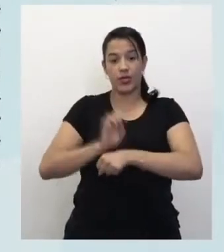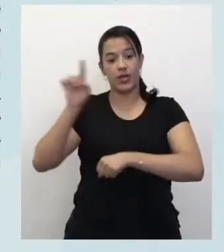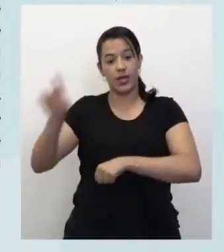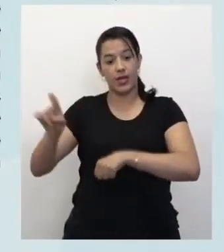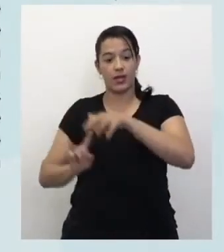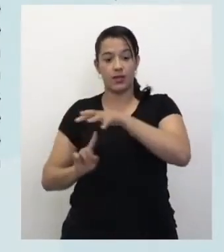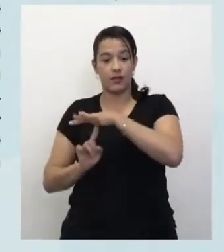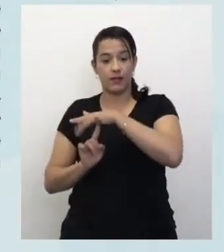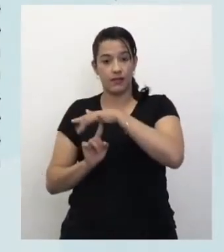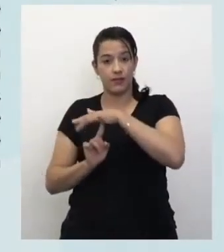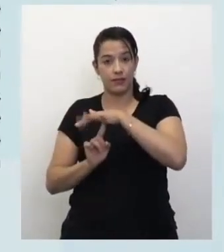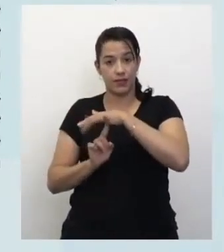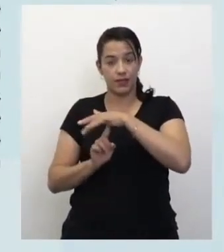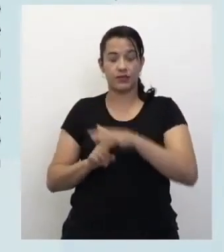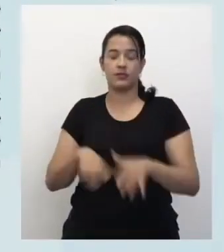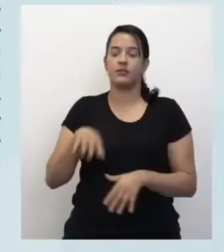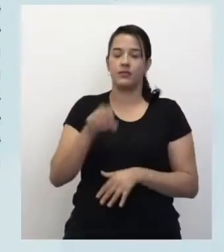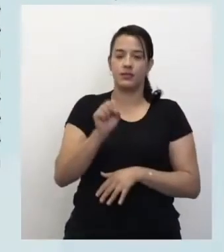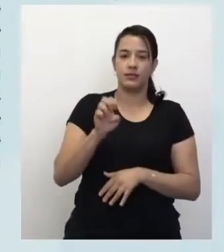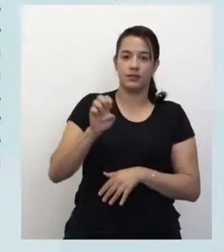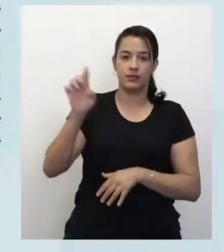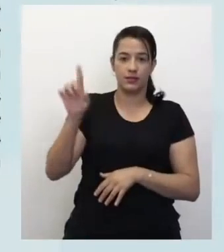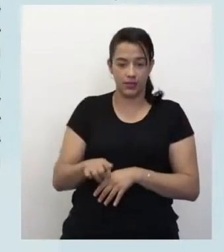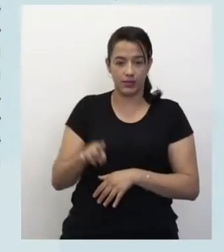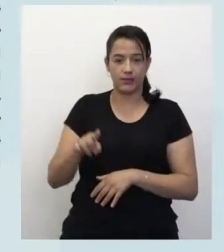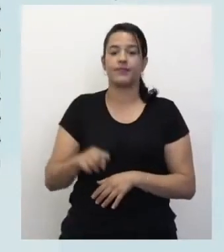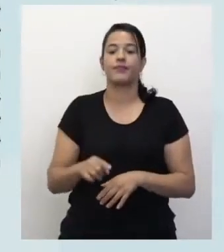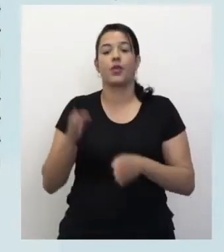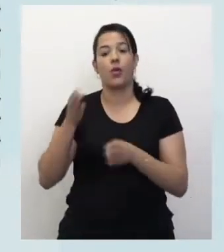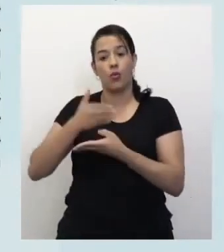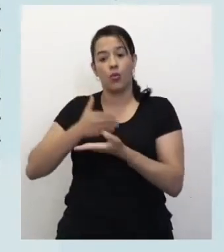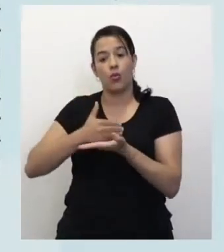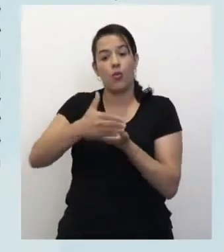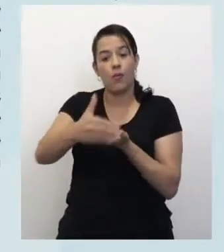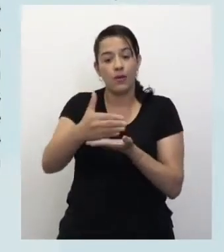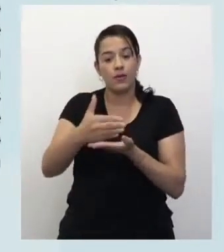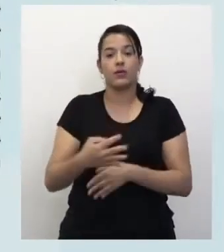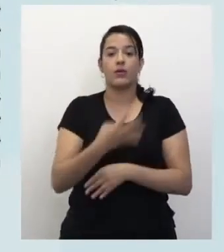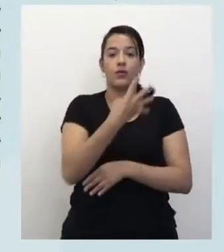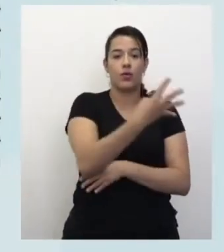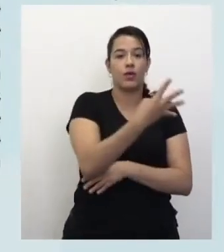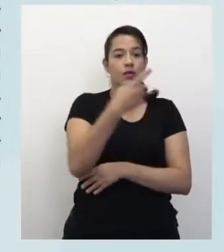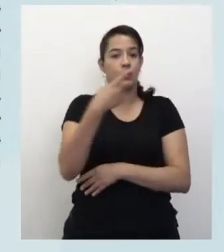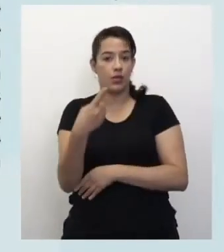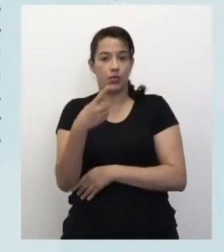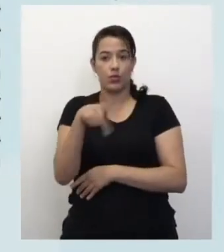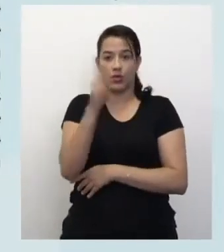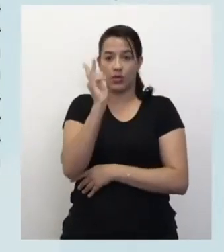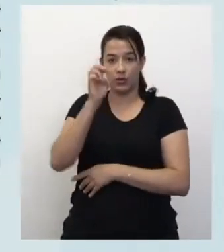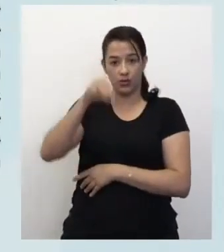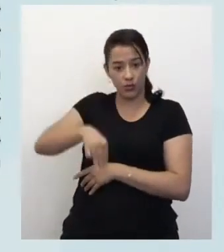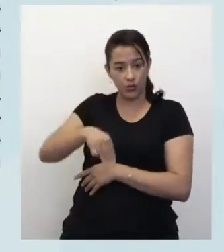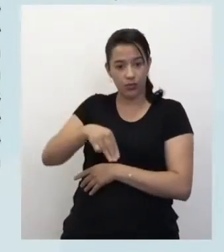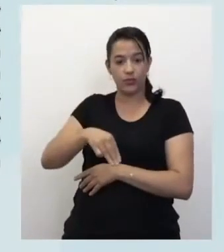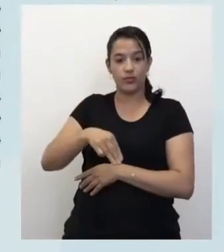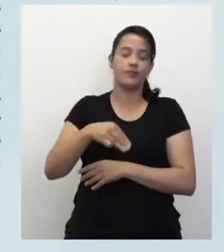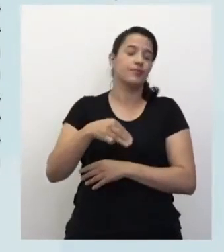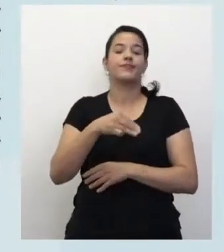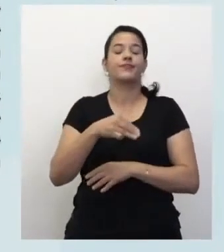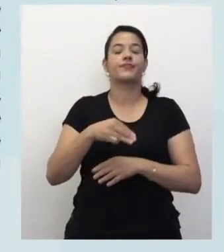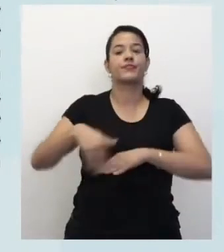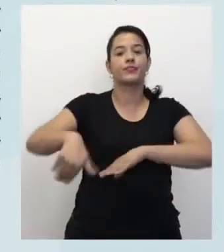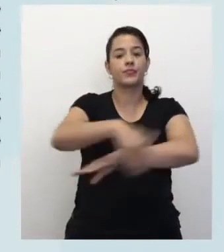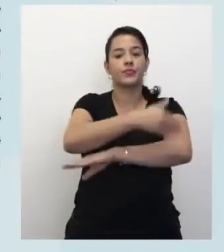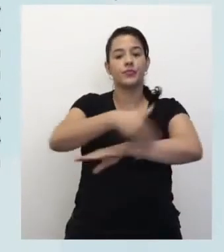da Sé, aqui na cidade de São Paulo. Assim, por exemplo, se você estiver no quilômetro 41 da via Anchieta, isso